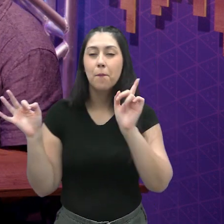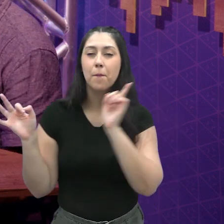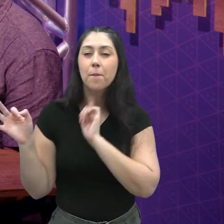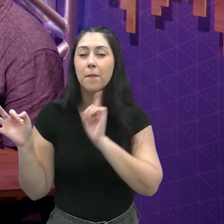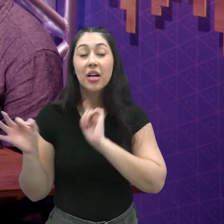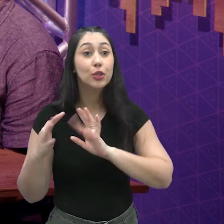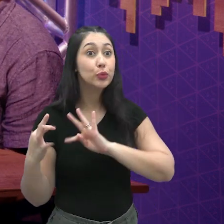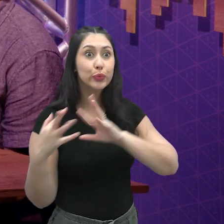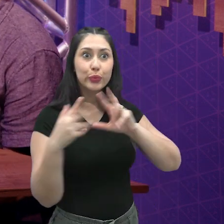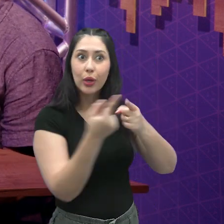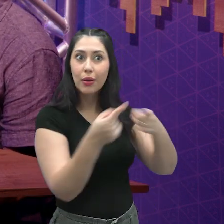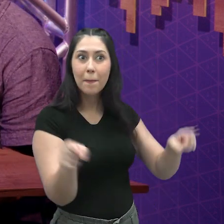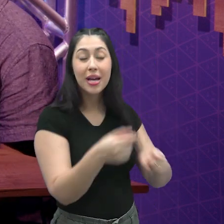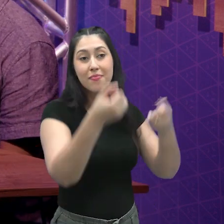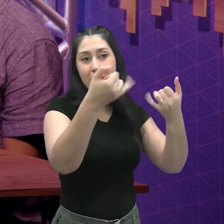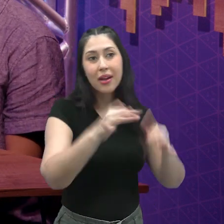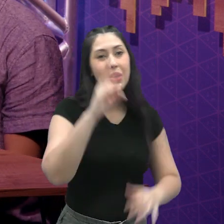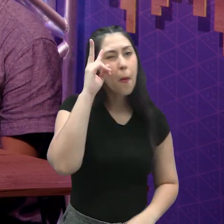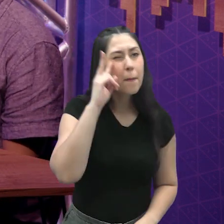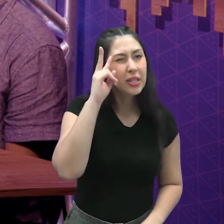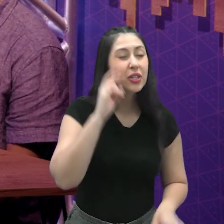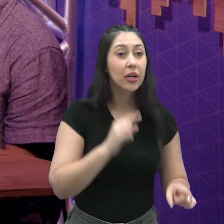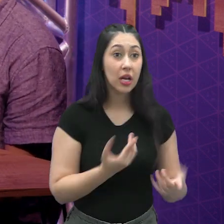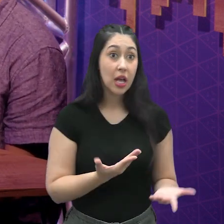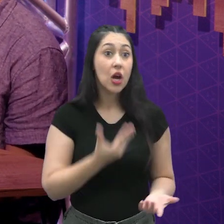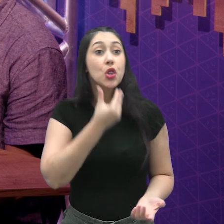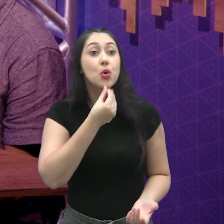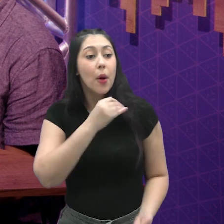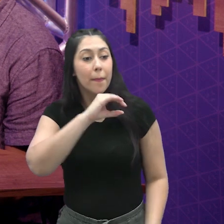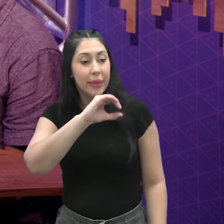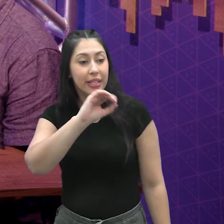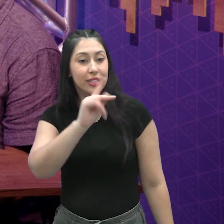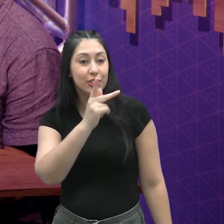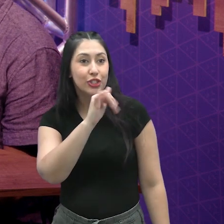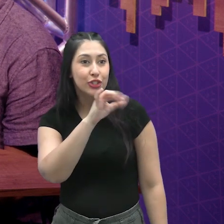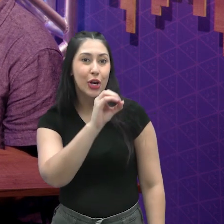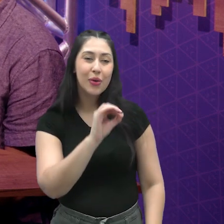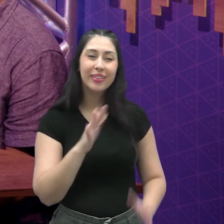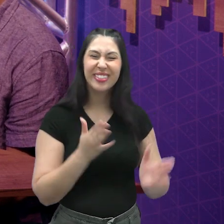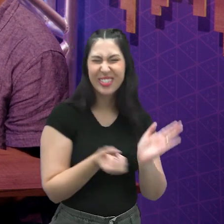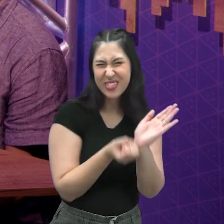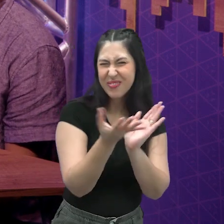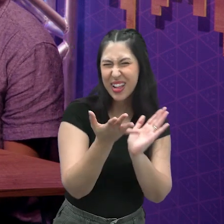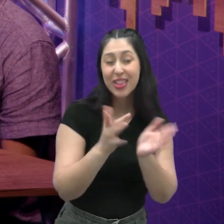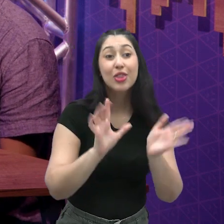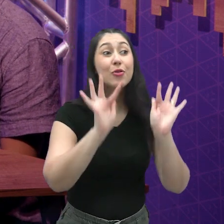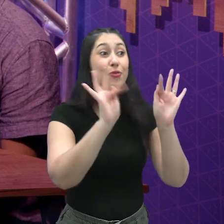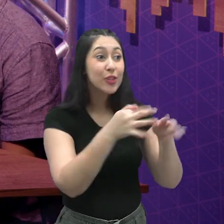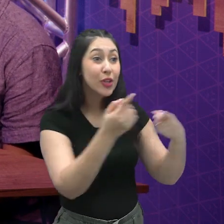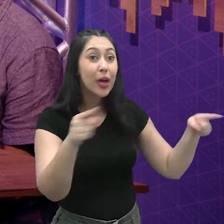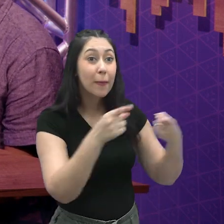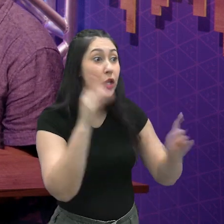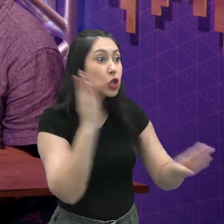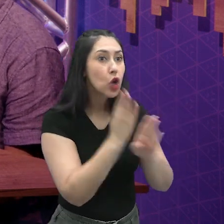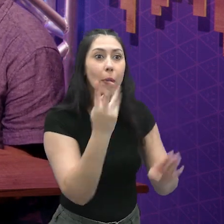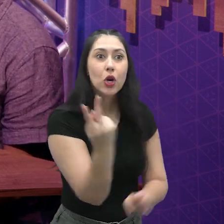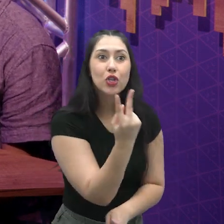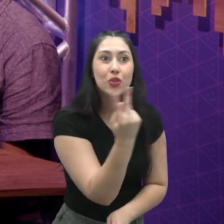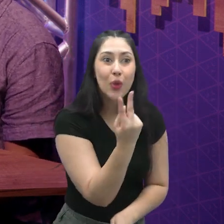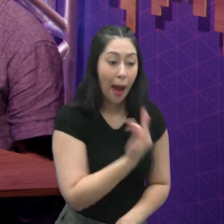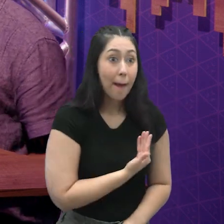todas essas músicas contando uma história. Chico Mineiro, o cara vai viajar com ele. No final, spoiler para quem não conhece, no final descobre que eles